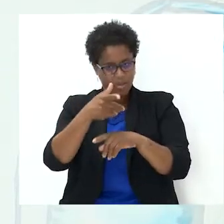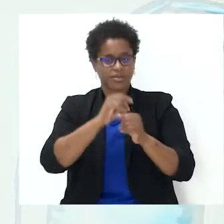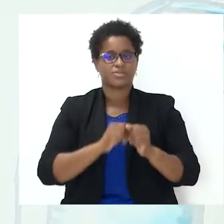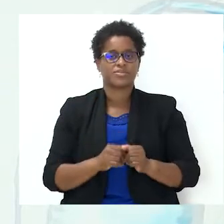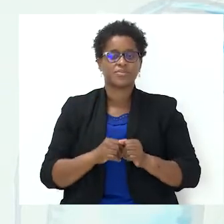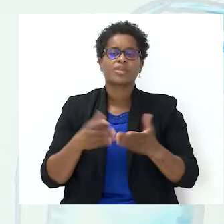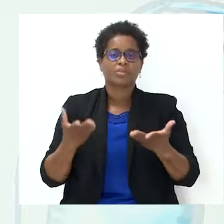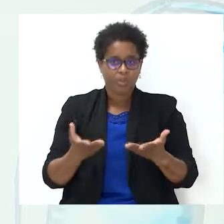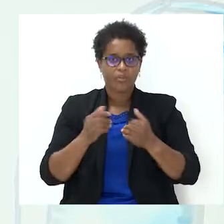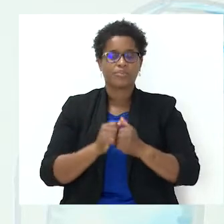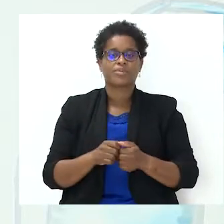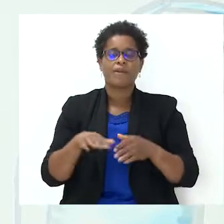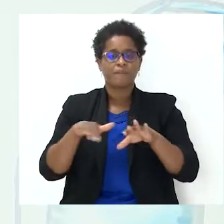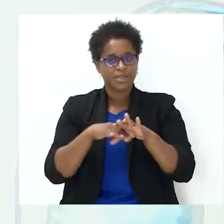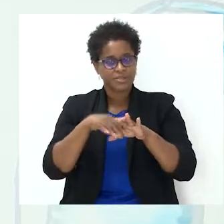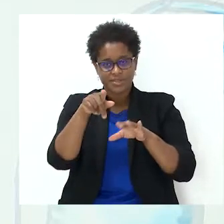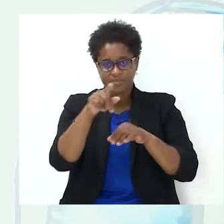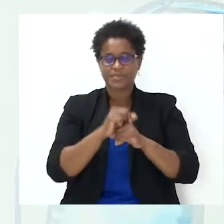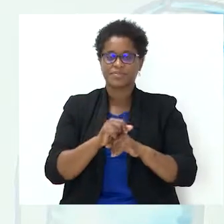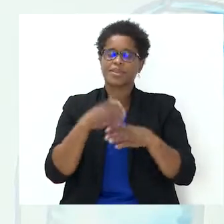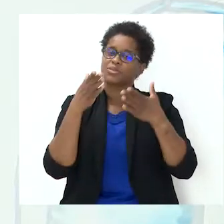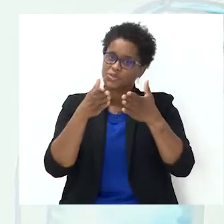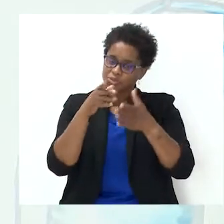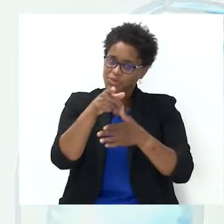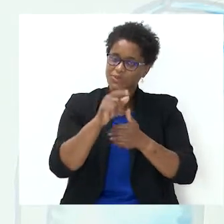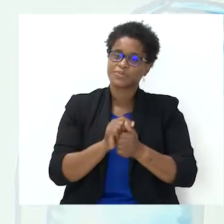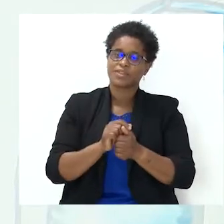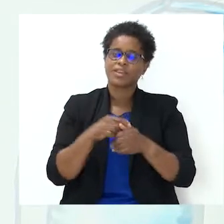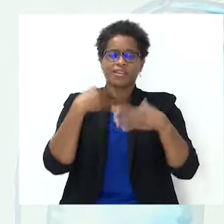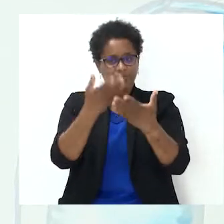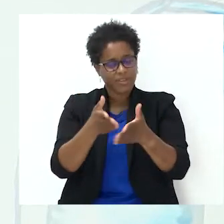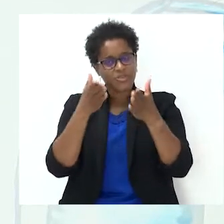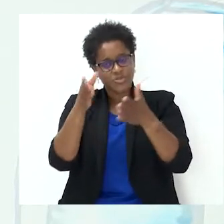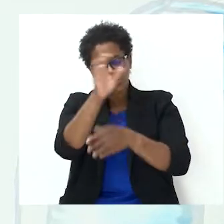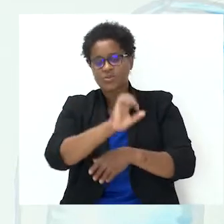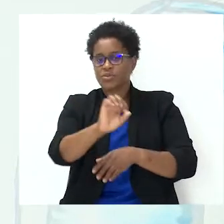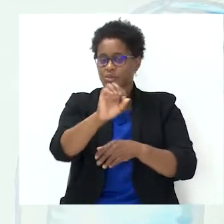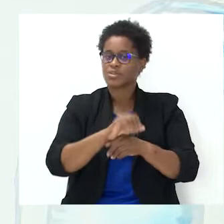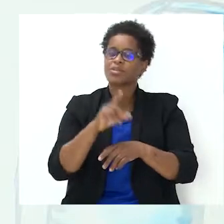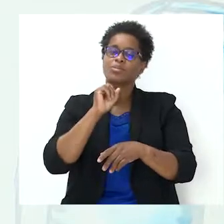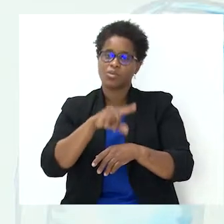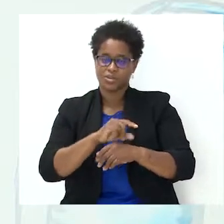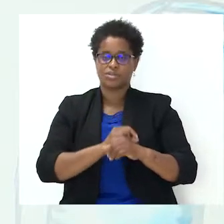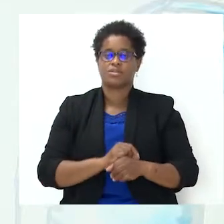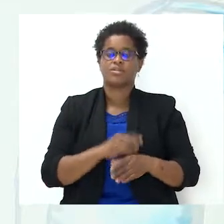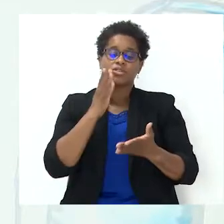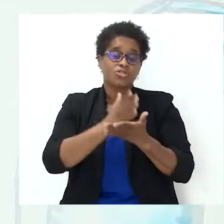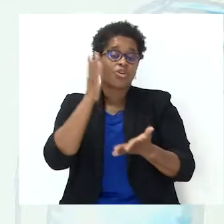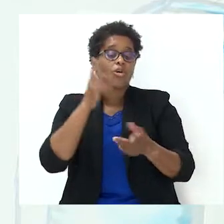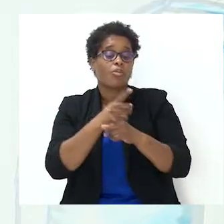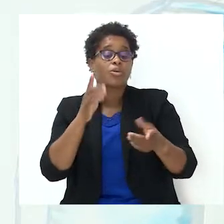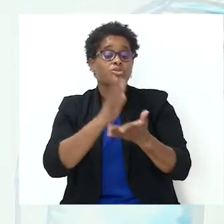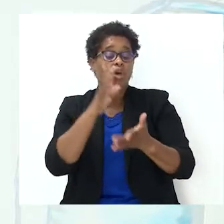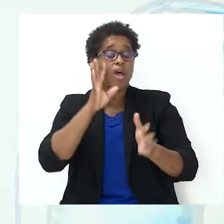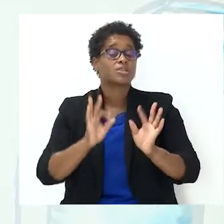saberes. Portanto, participem, colaborem, deem o vosso contributo no que puderem, porque só assim